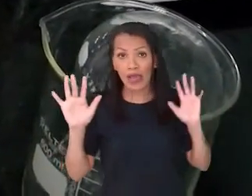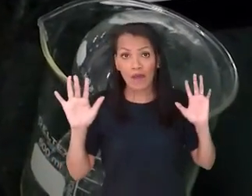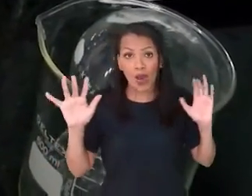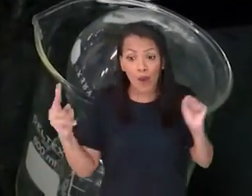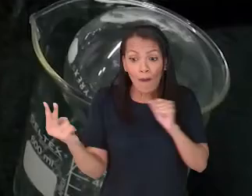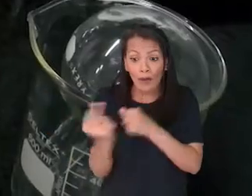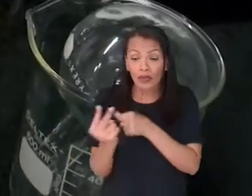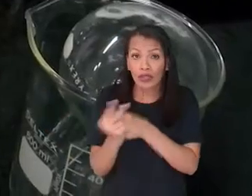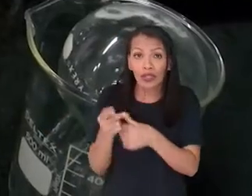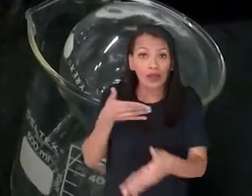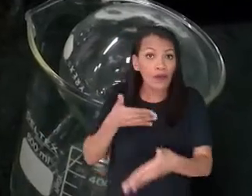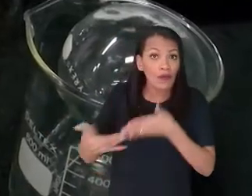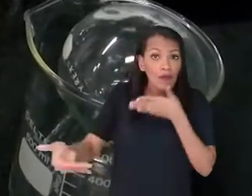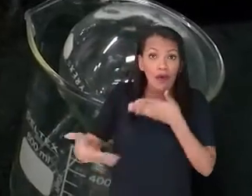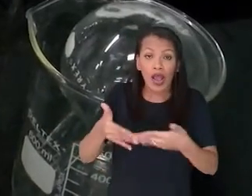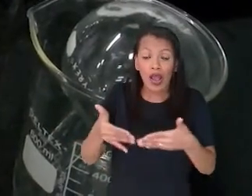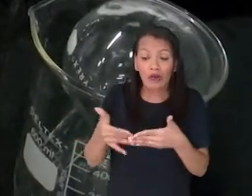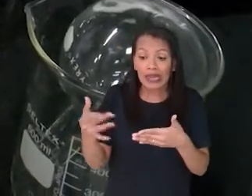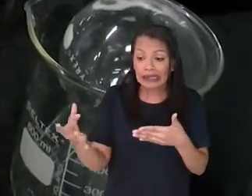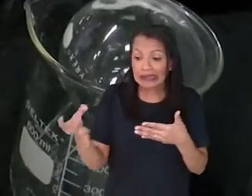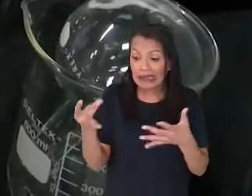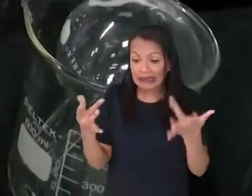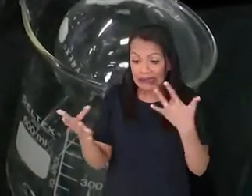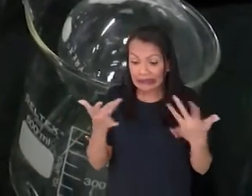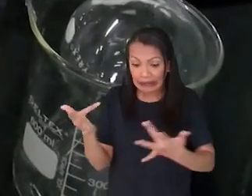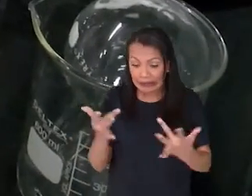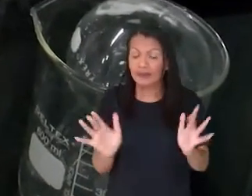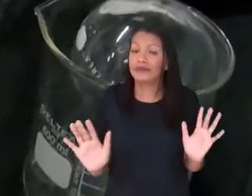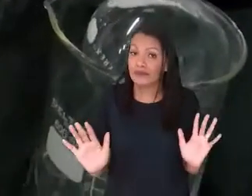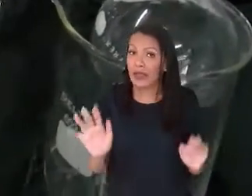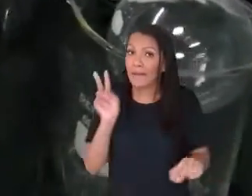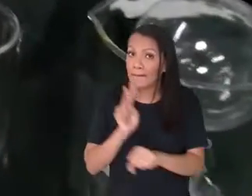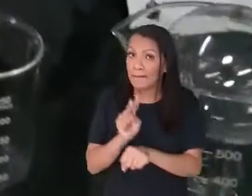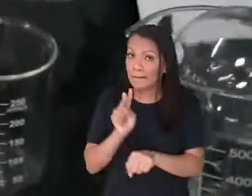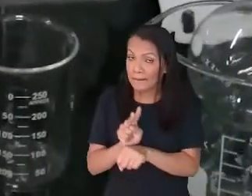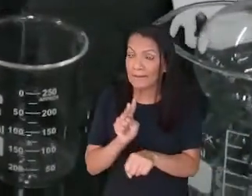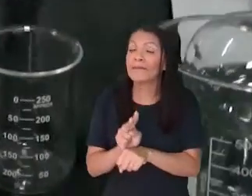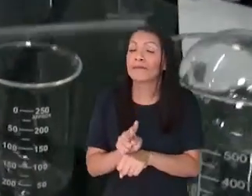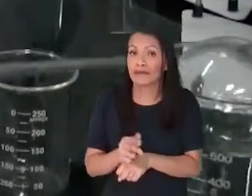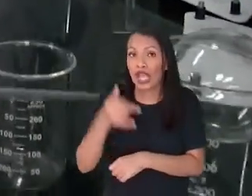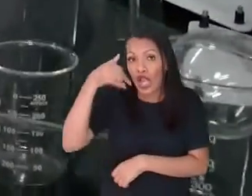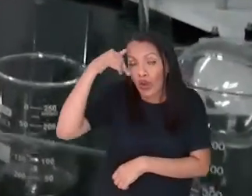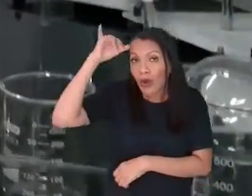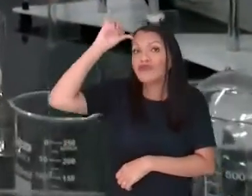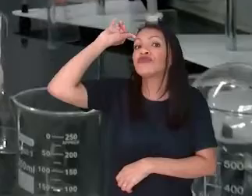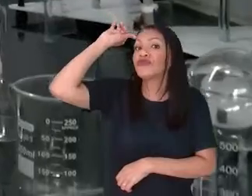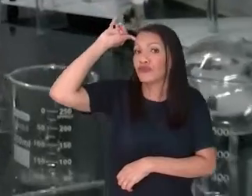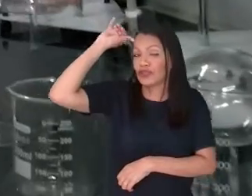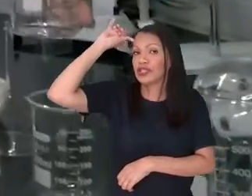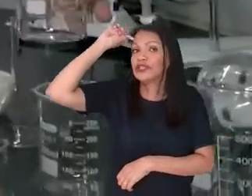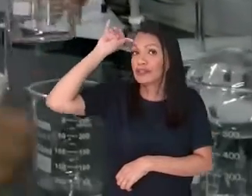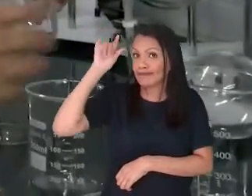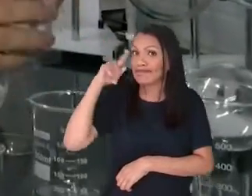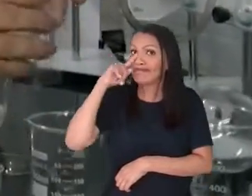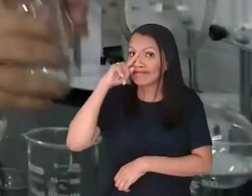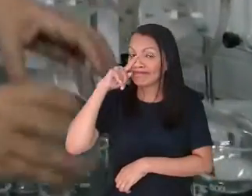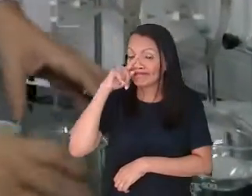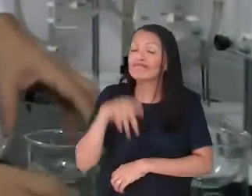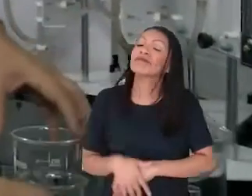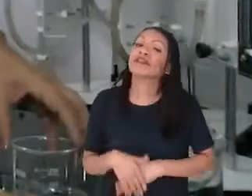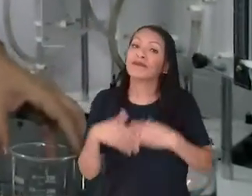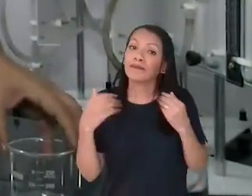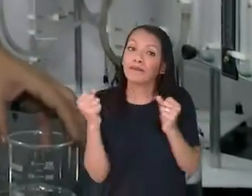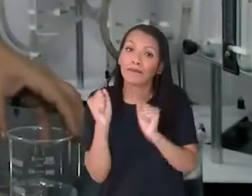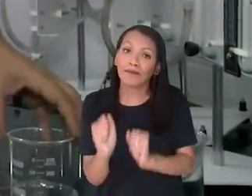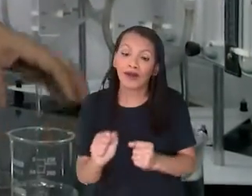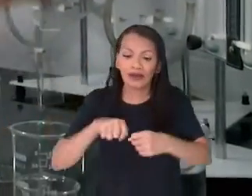de qualquer pinguinho dessa substância que eu esteja apresentando. Então vocês viram que tanto serve como canudo,